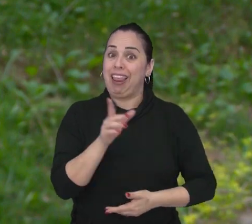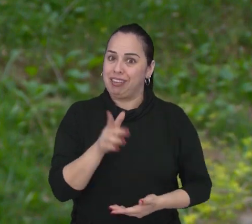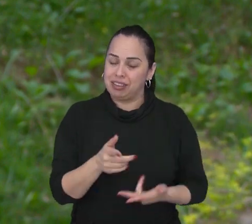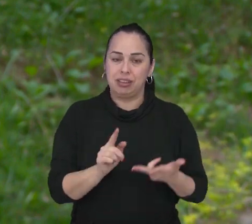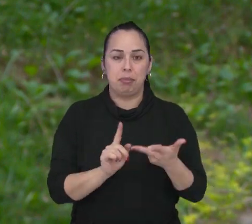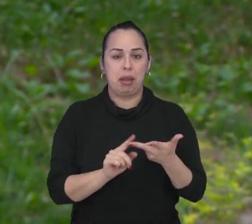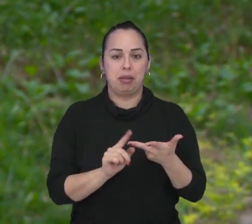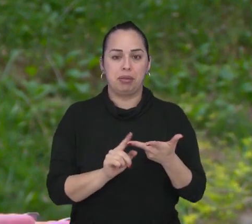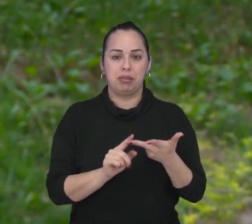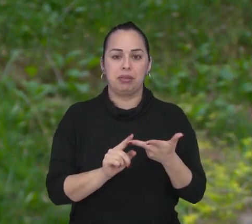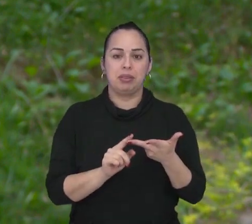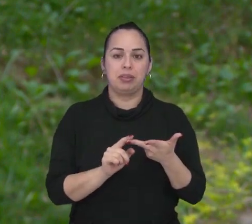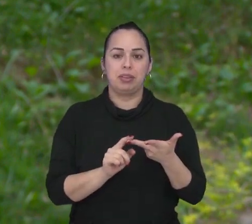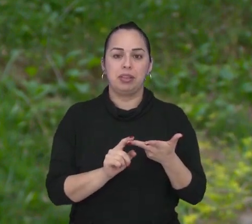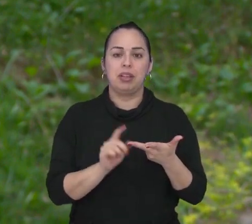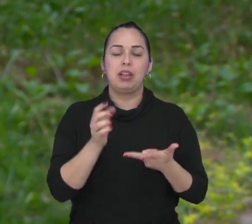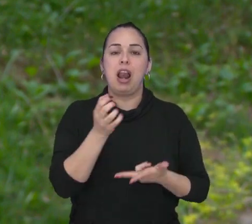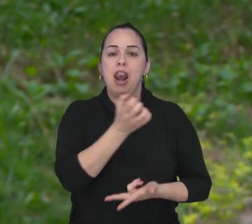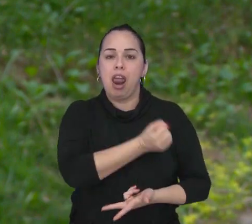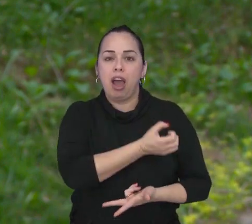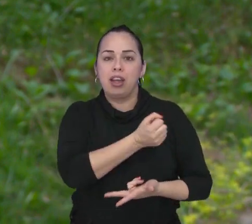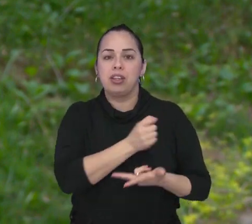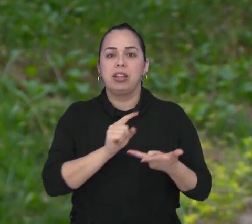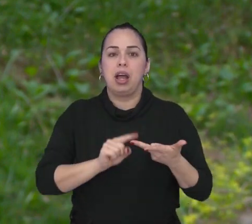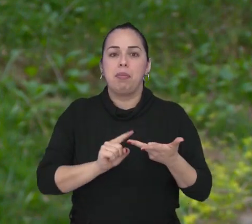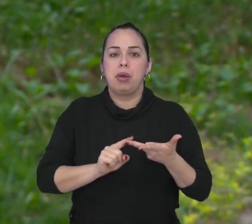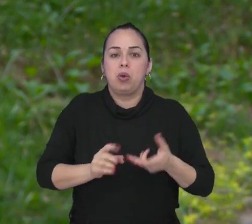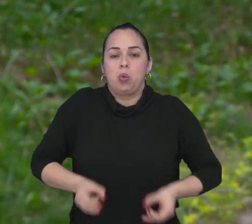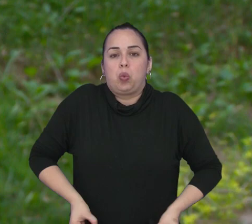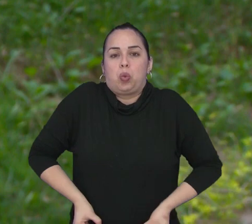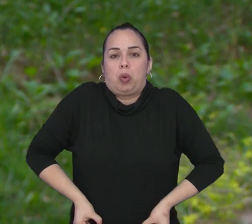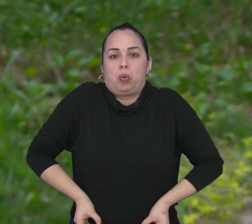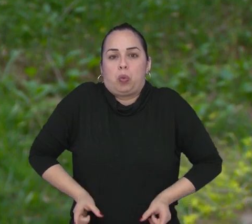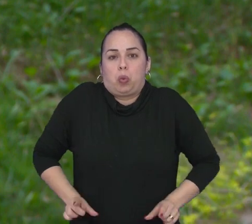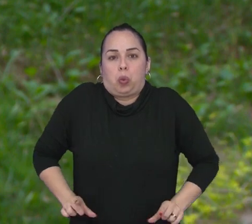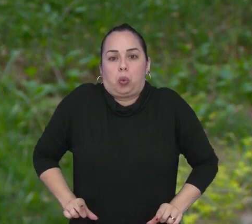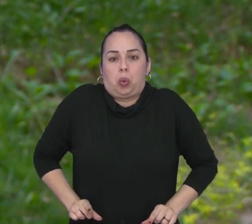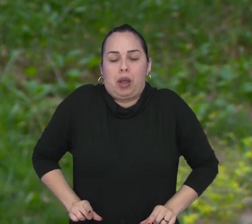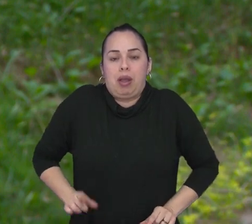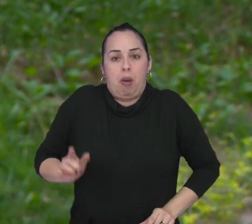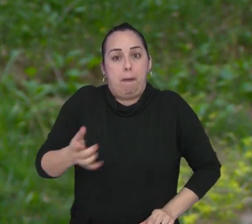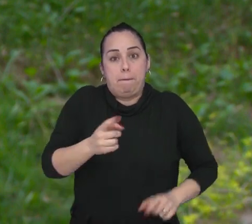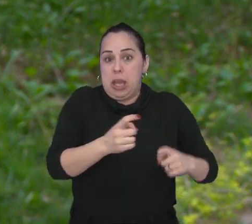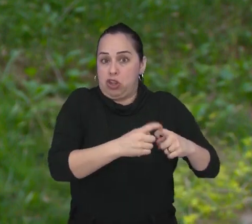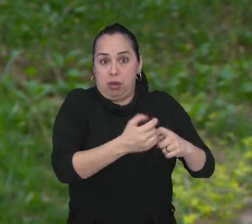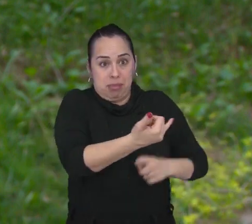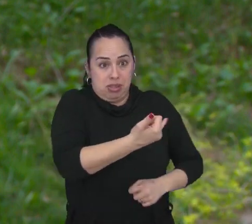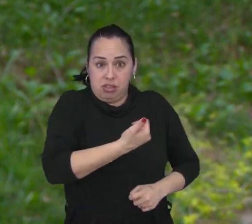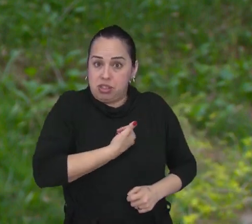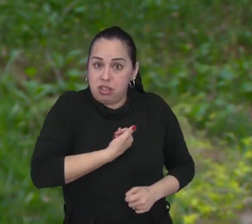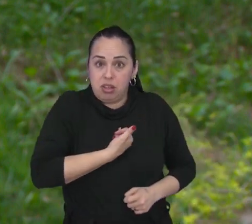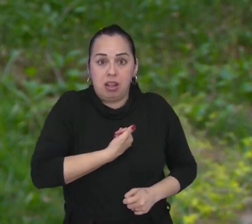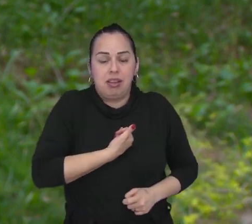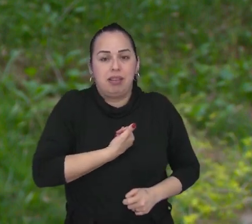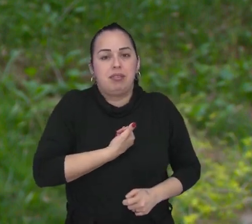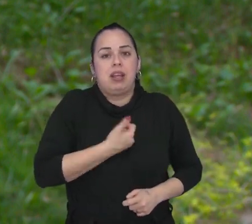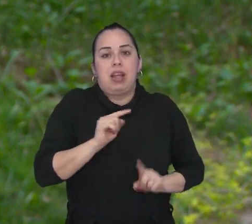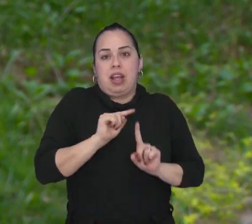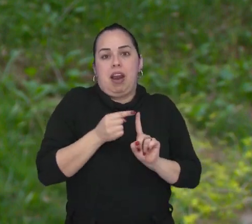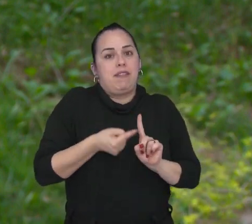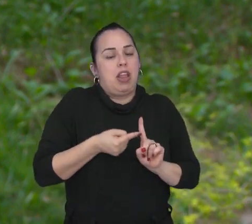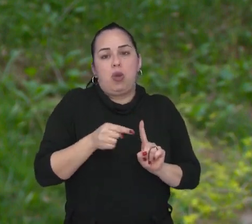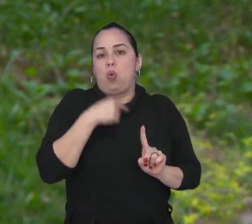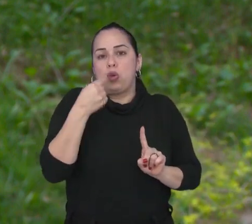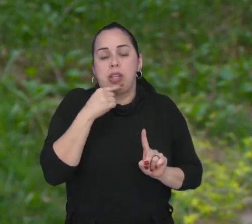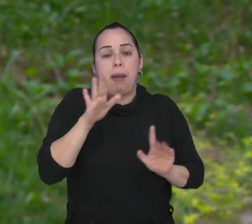leite e também diminuiu a questão da minha dos meus hormônios dos ovários né então o médico falou que eu não poderia mais ter filhos nem se eu quisesse mas